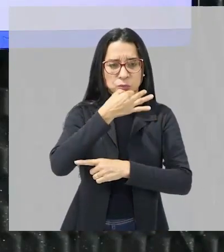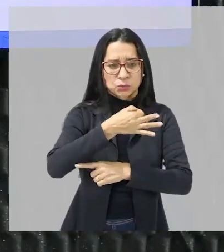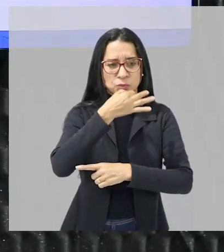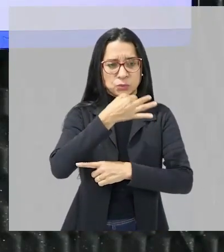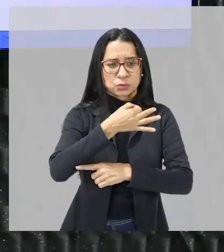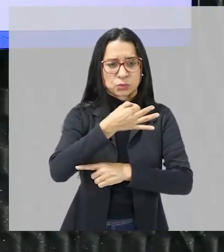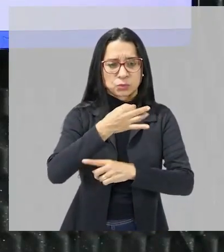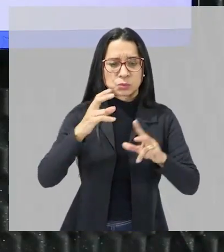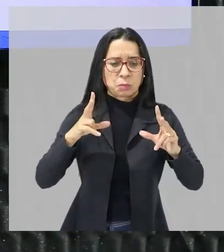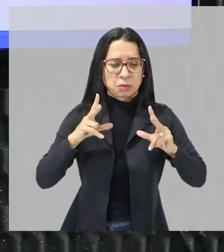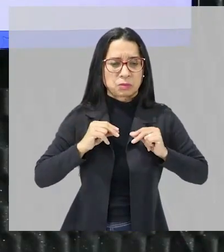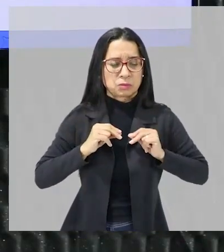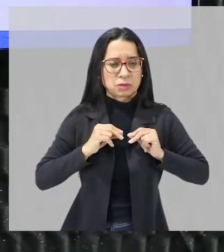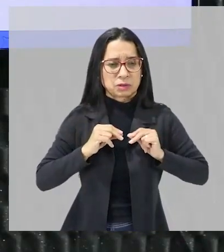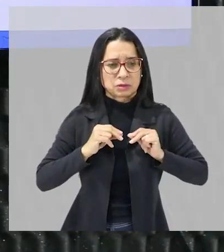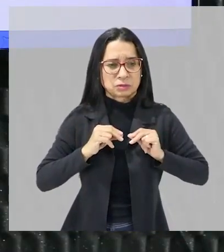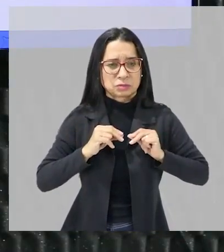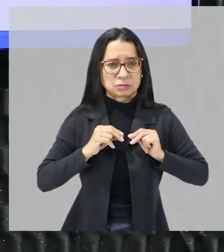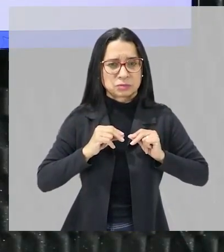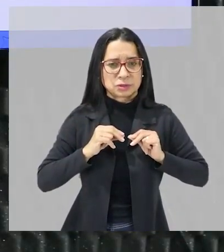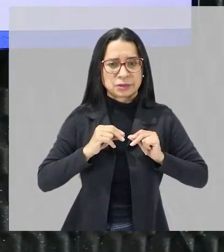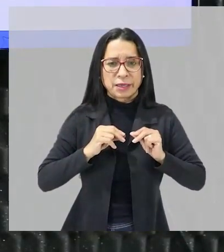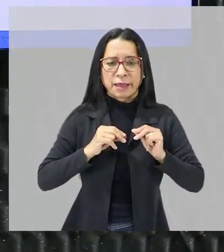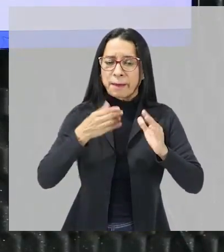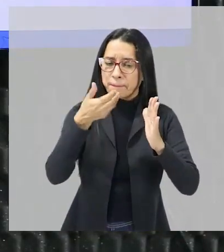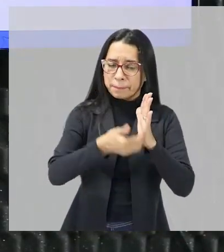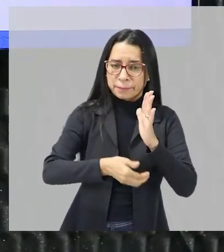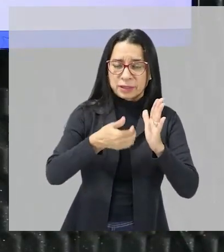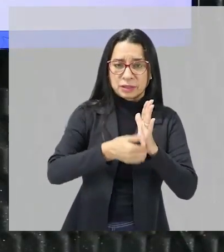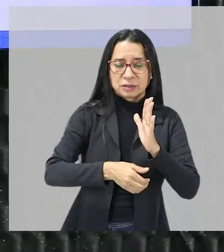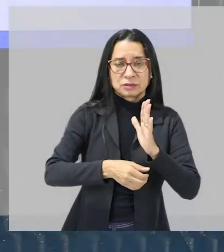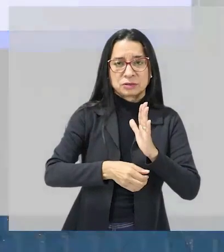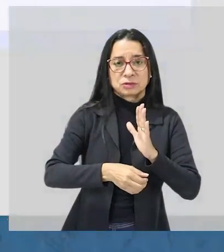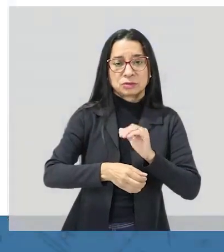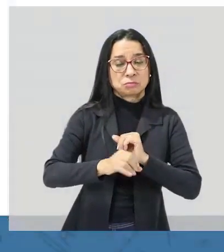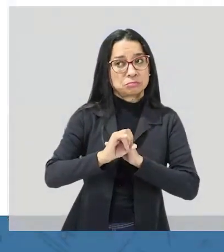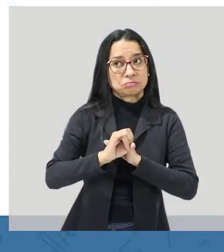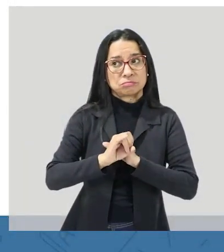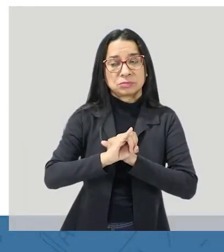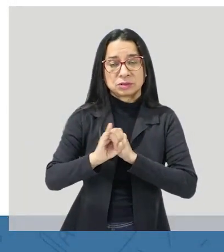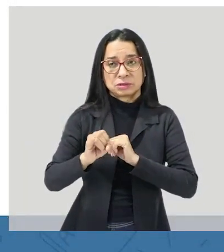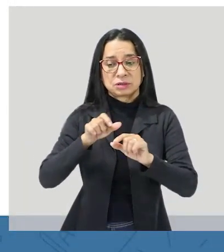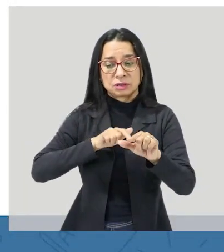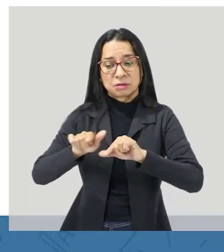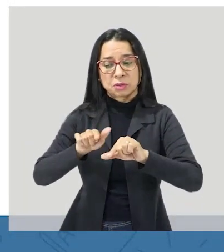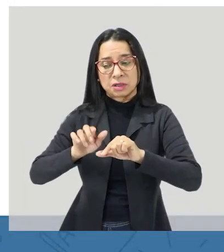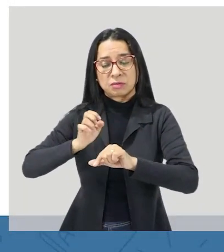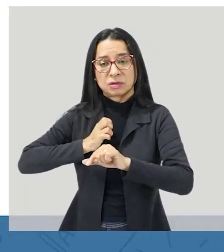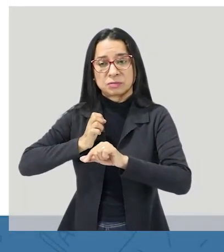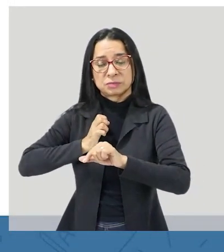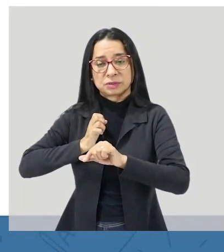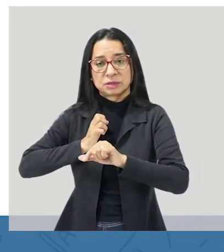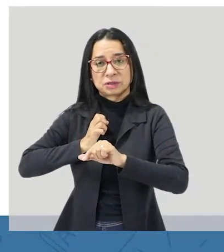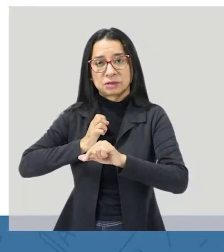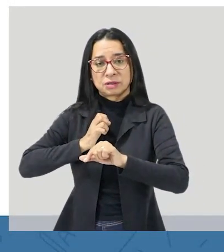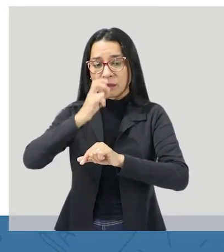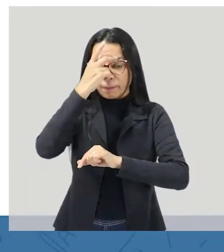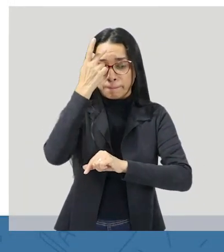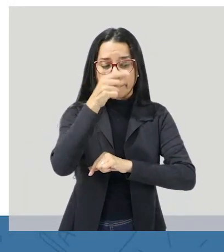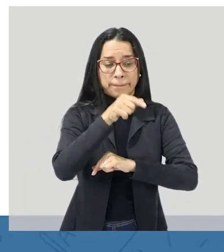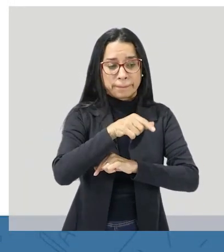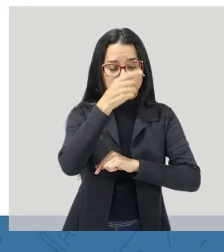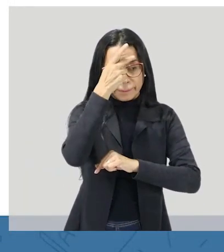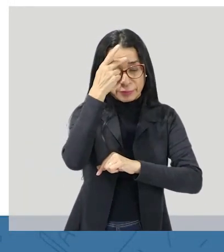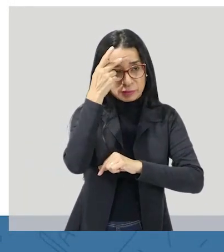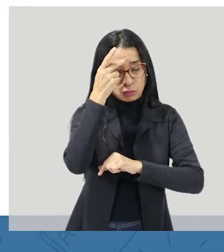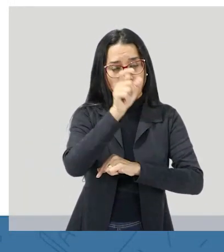fala, não, é só você trabalhar que você vai conseguir enriquecer. Nem sempre. A pessoa que já é rica, que já tem um